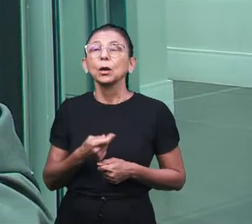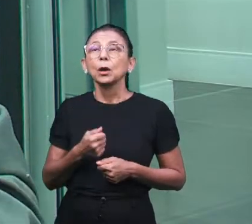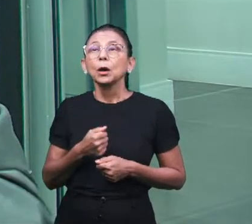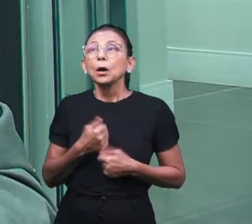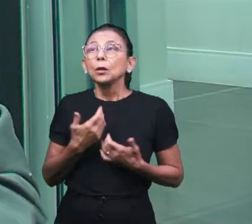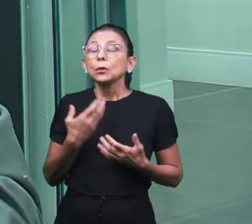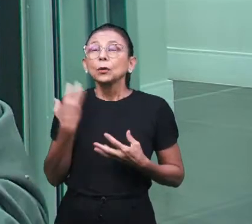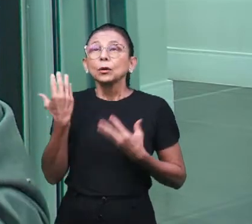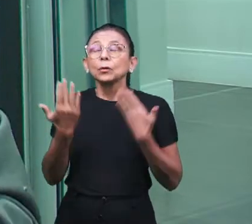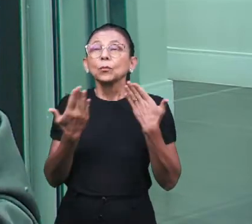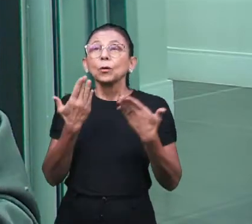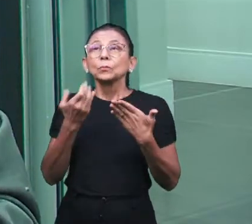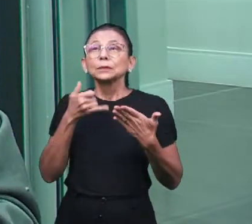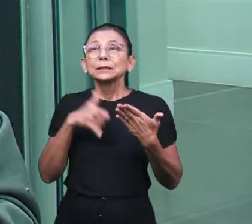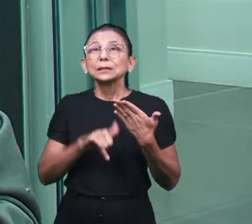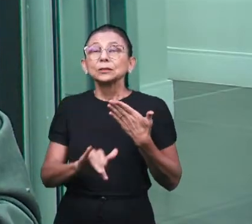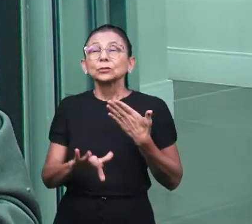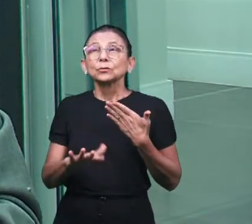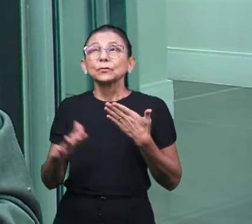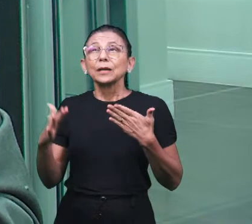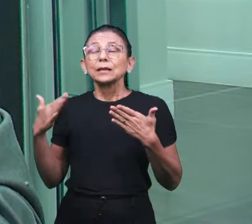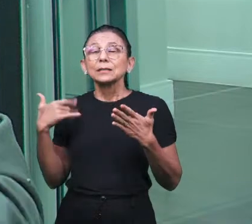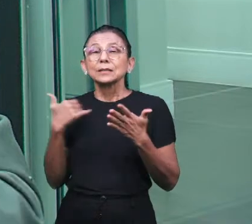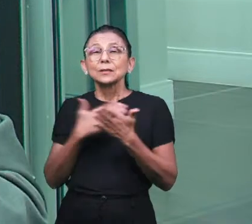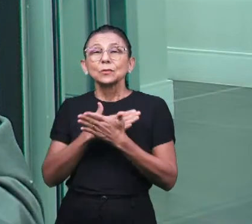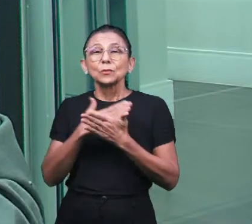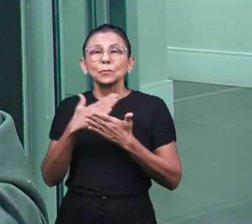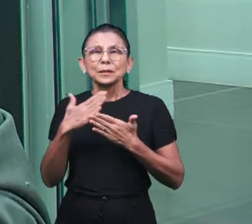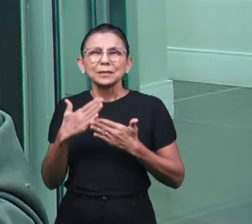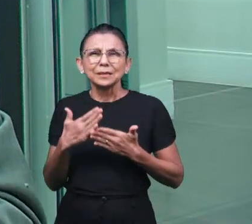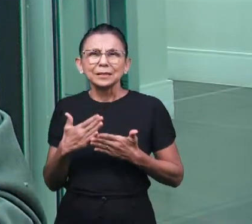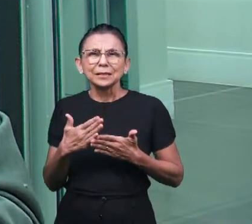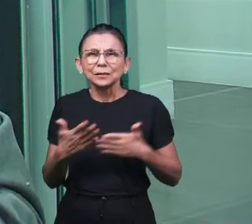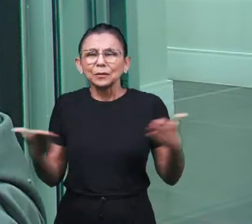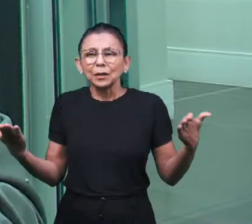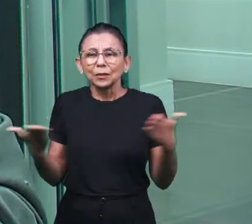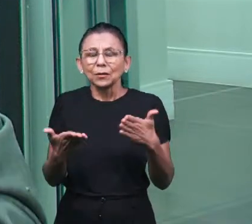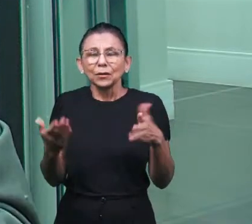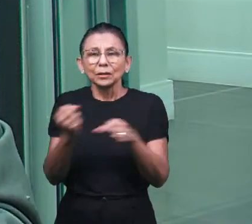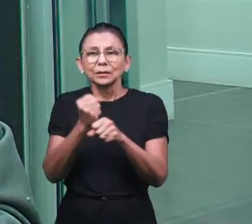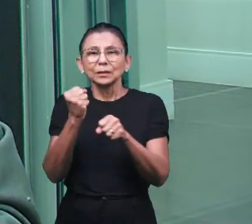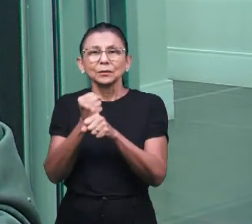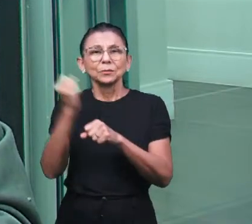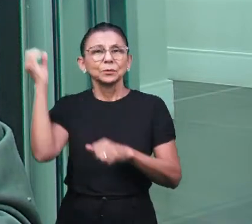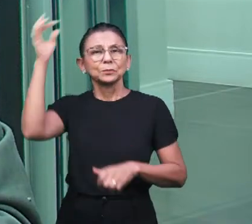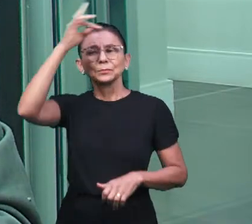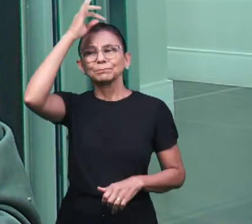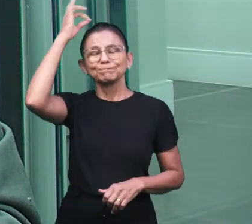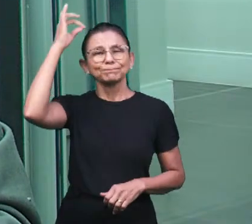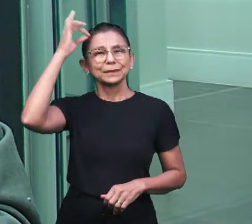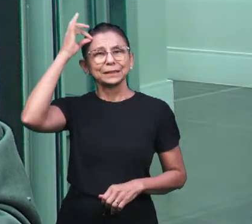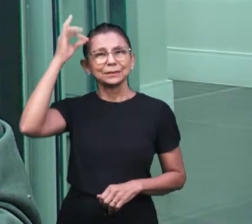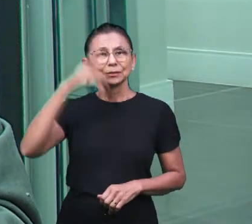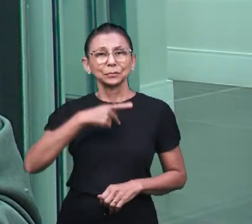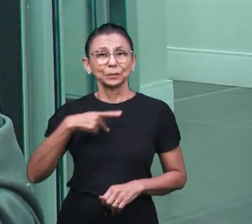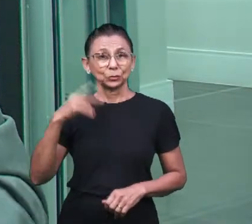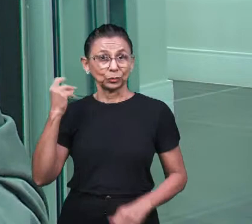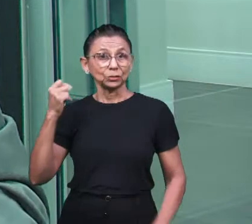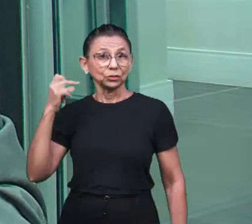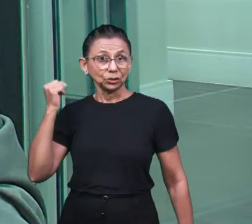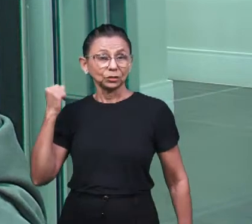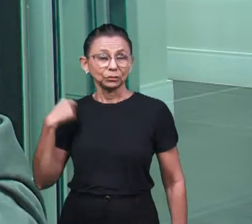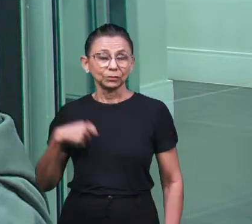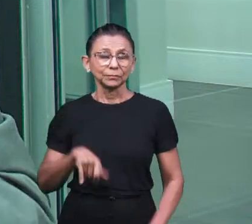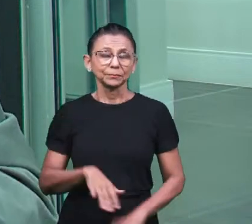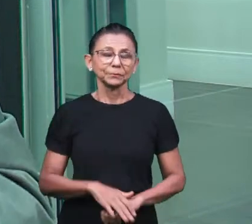bênção. Então isso é extraordinário e os irmãos que nos ouvem, não deixe de participar da Escola Bíblica Dominical, né? Não